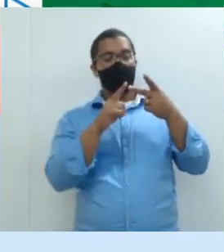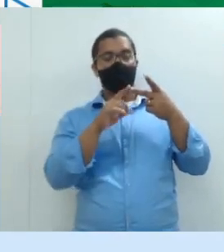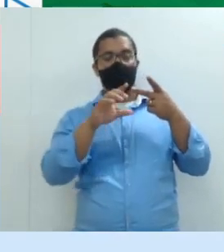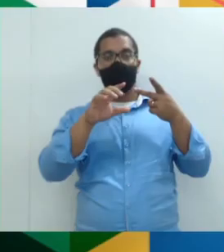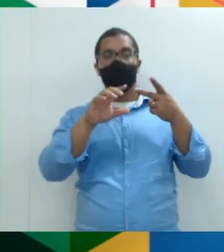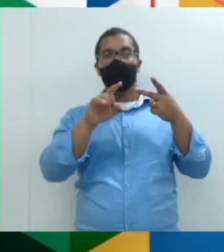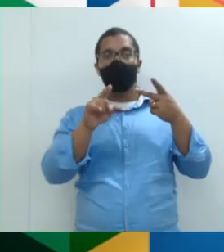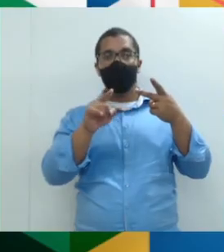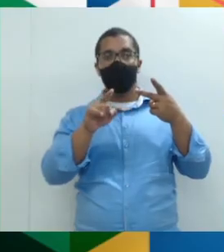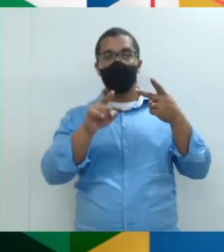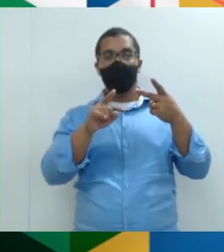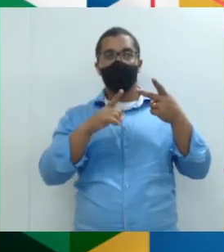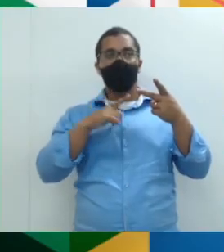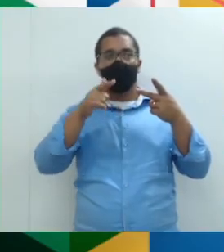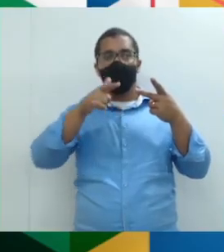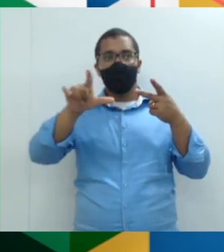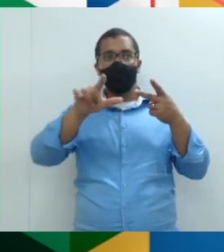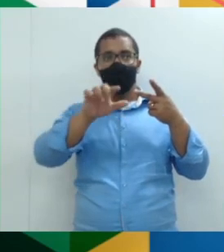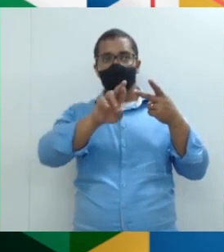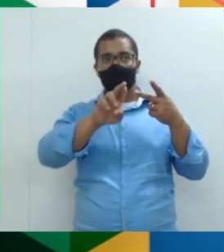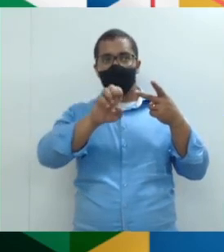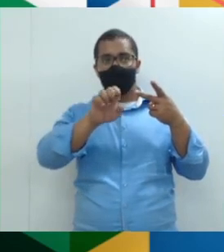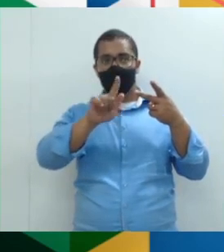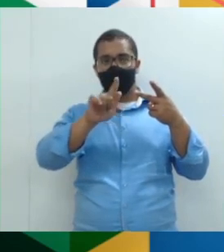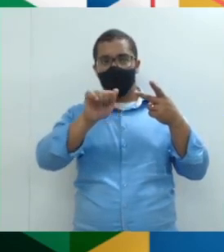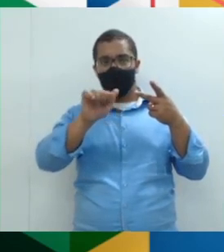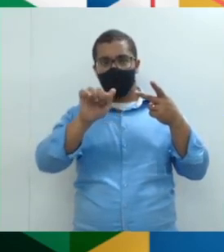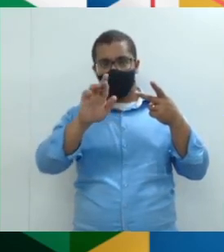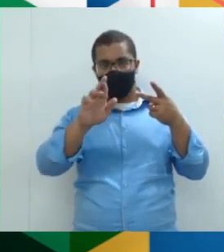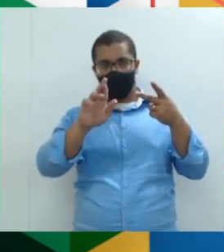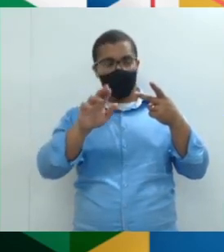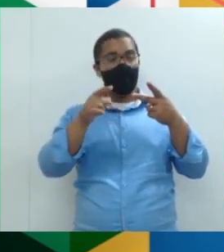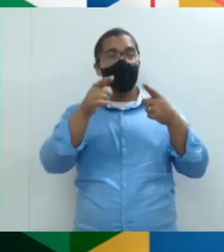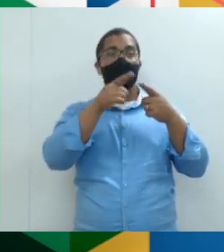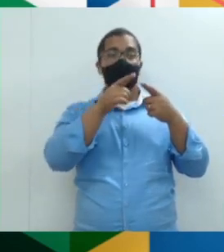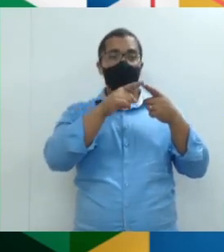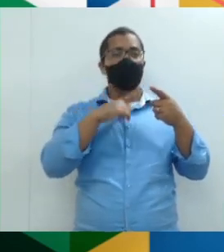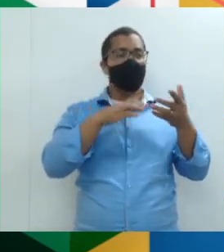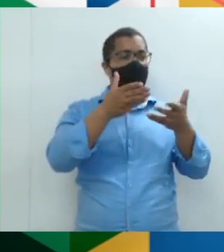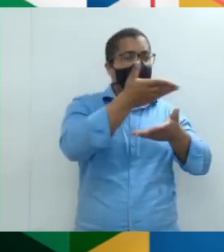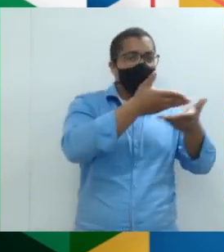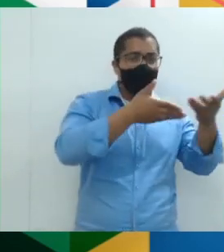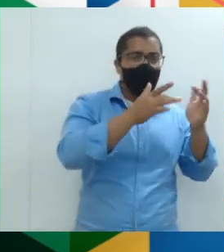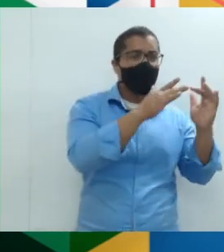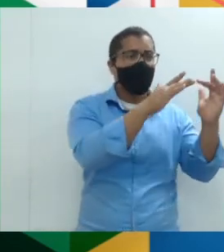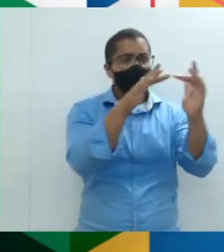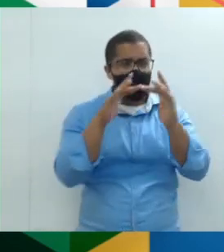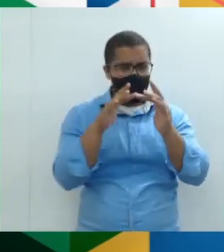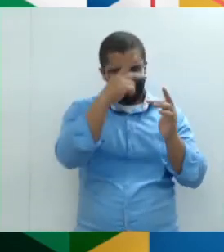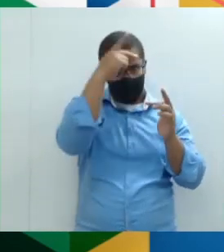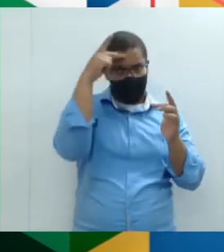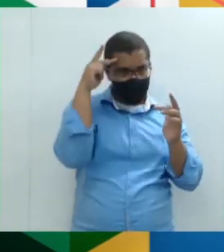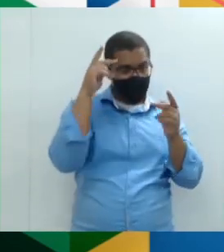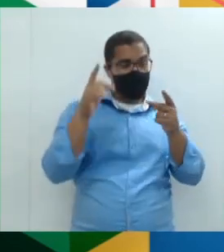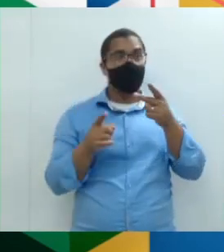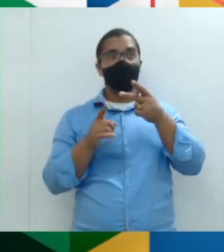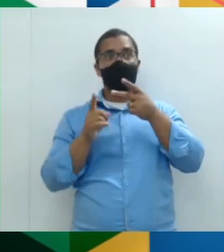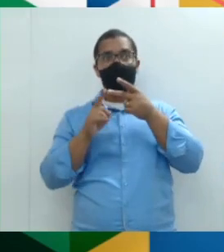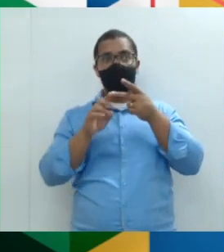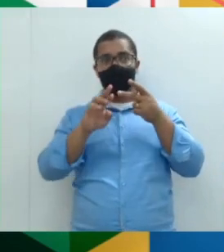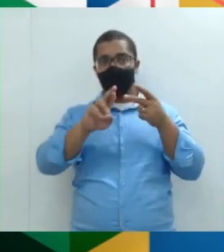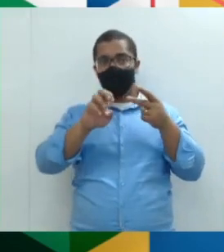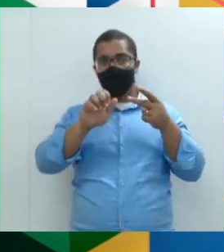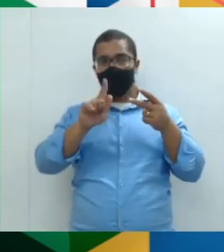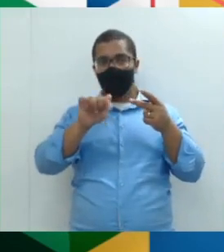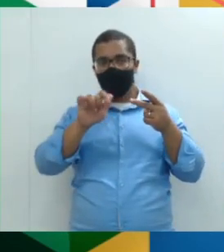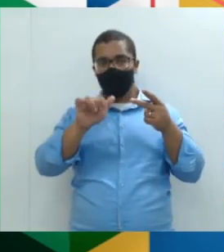disse a priori, são aquelas pessoas que têm interação com as pessoas. O clero regular, o próprio nome já te diz, vem de